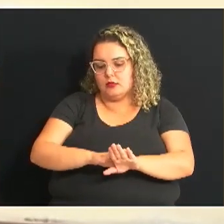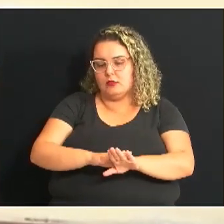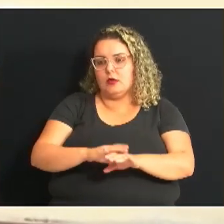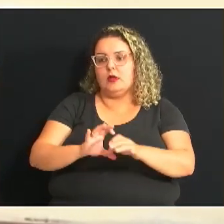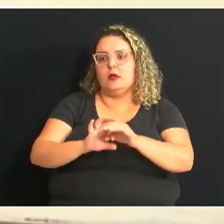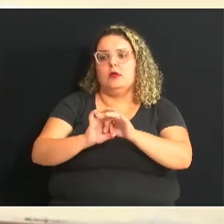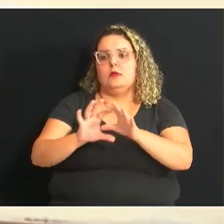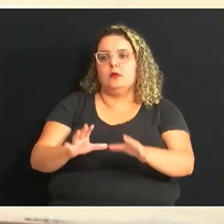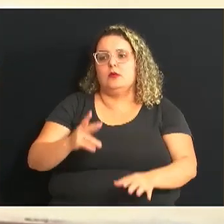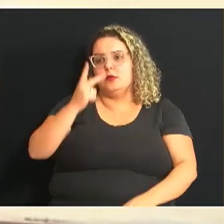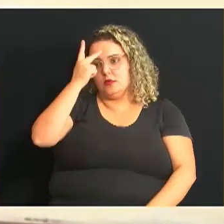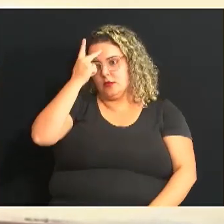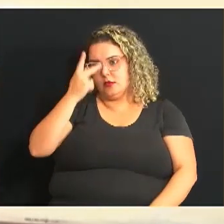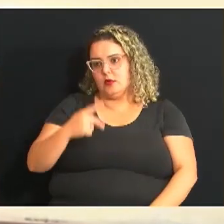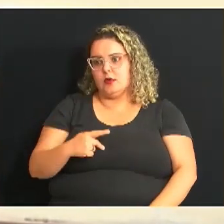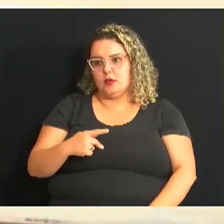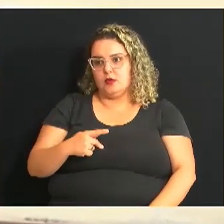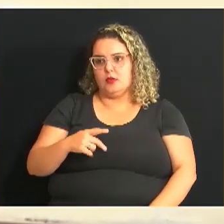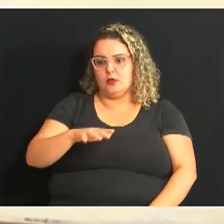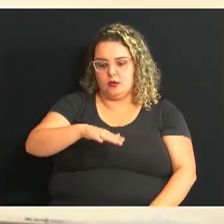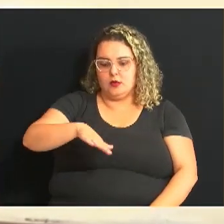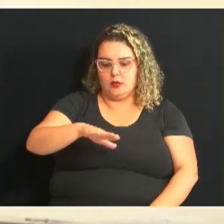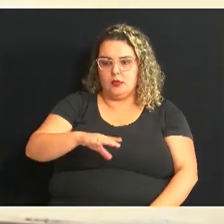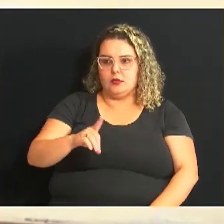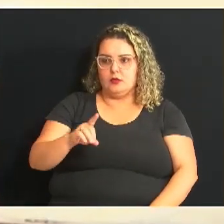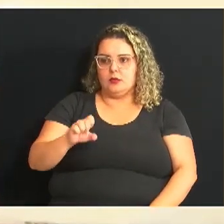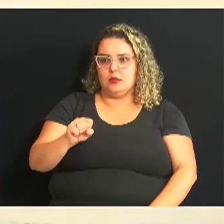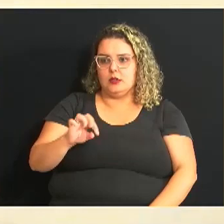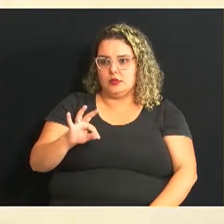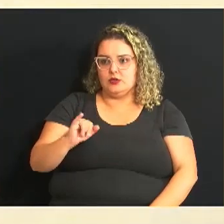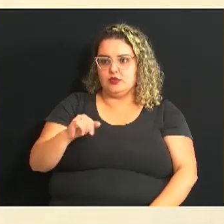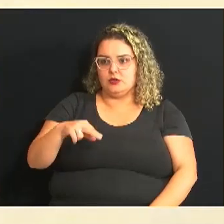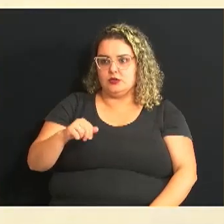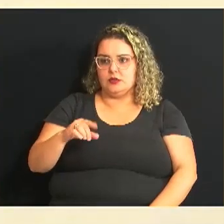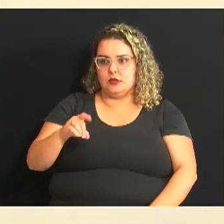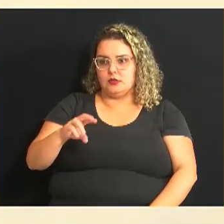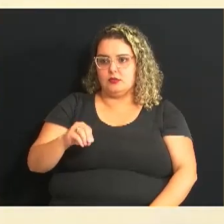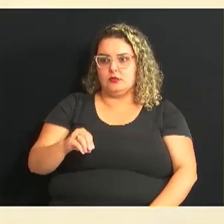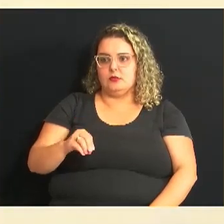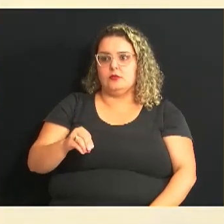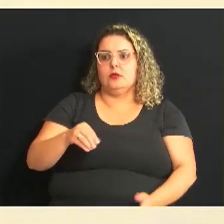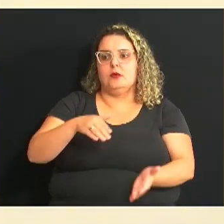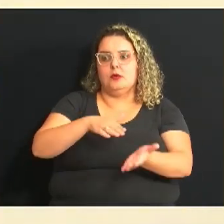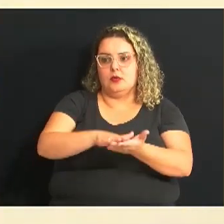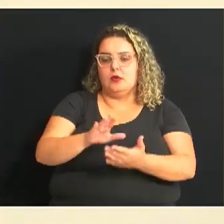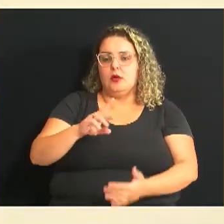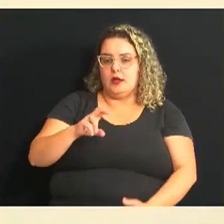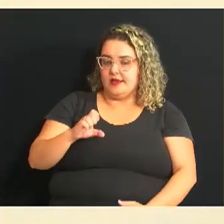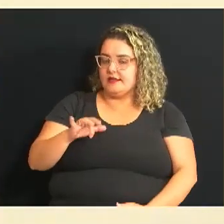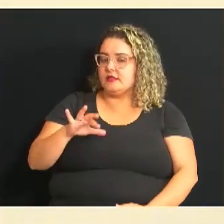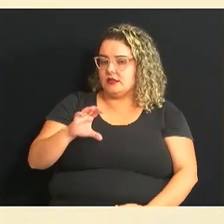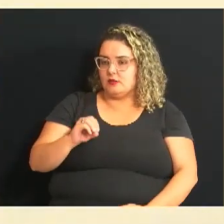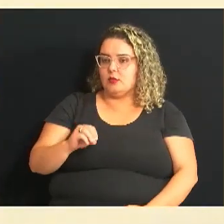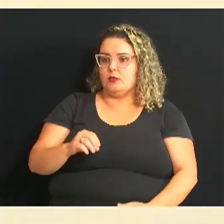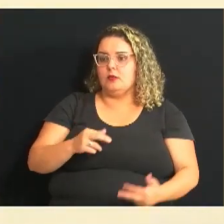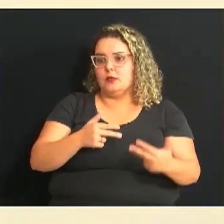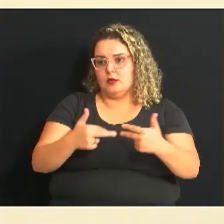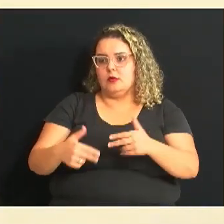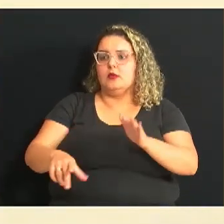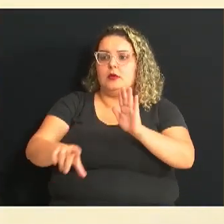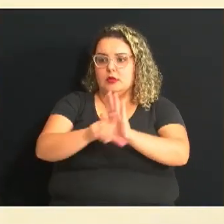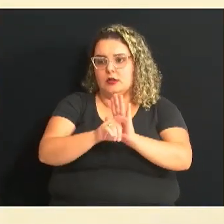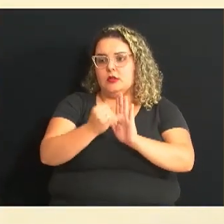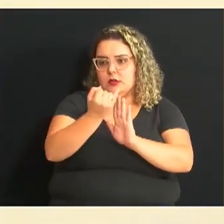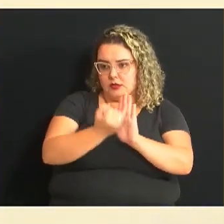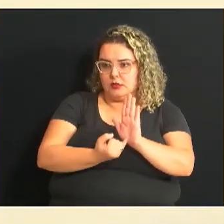no próprio área lá do destinador. Sim. É um recibo padrão, né, de acordo com a legislação do imposto de renda,